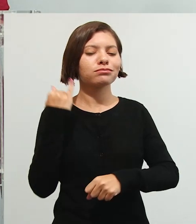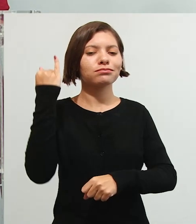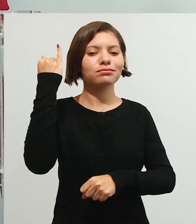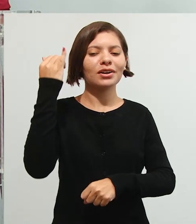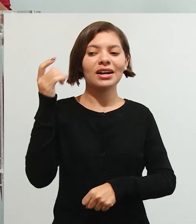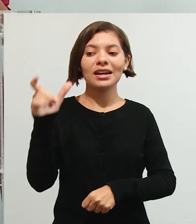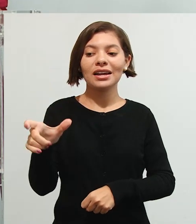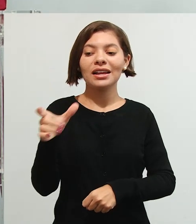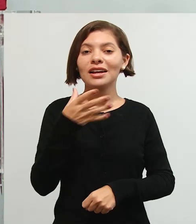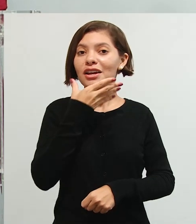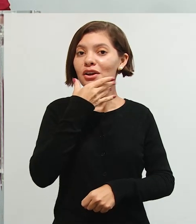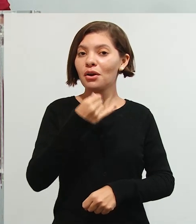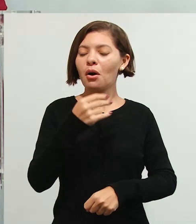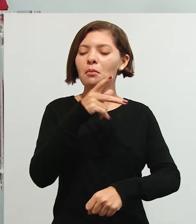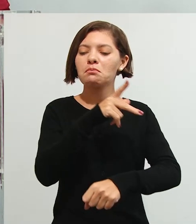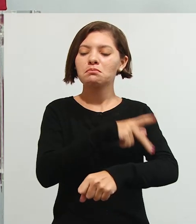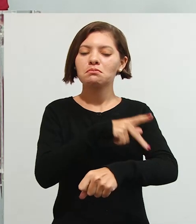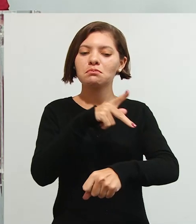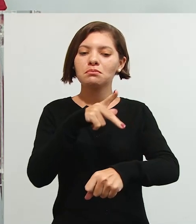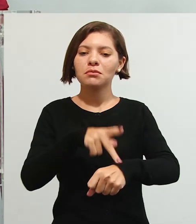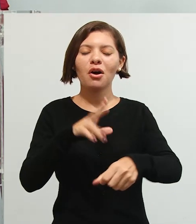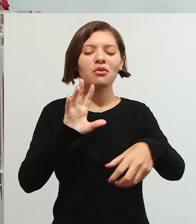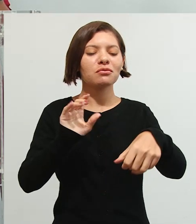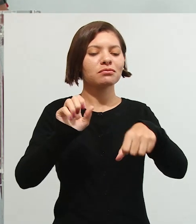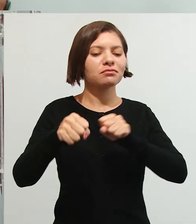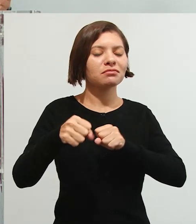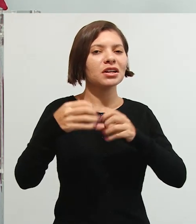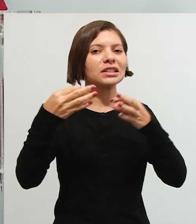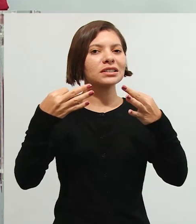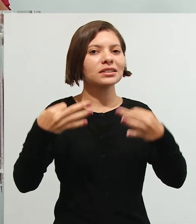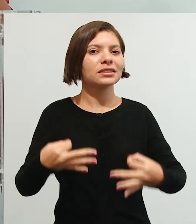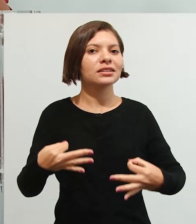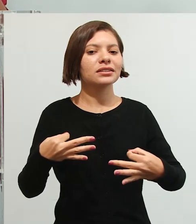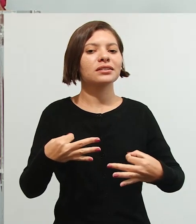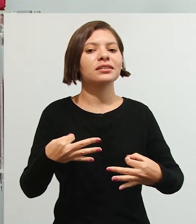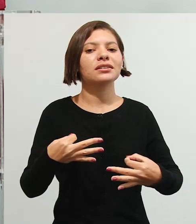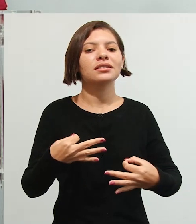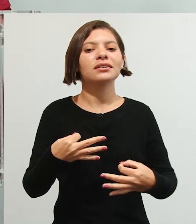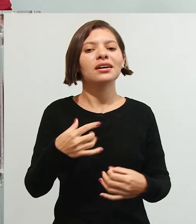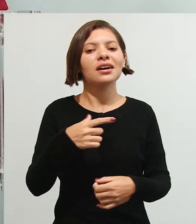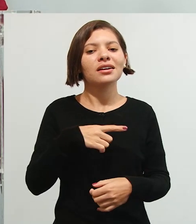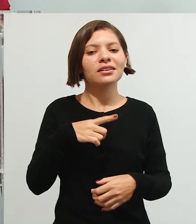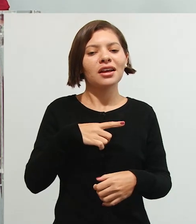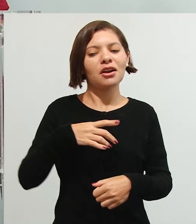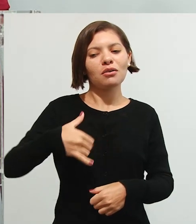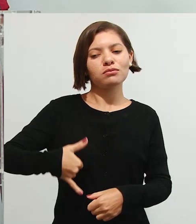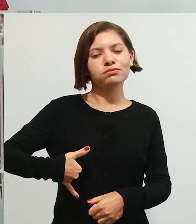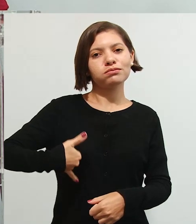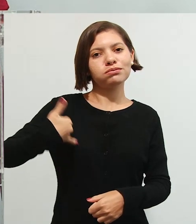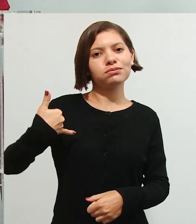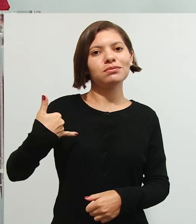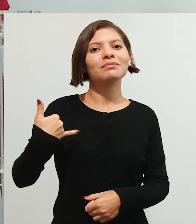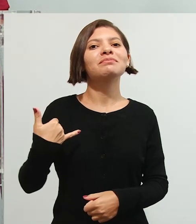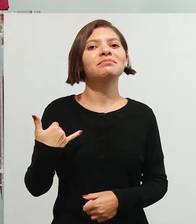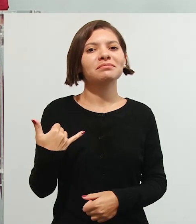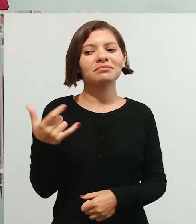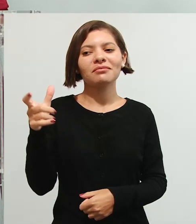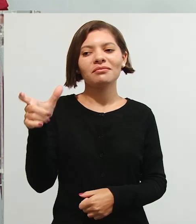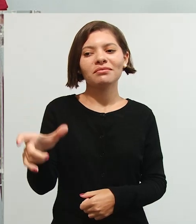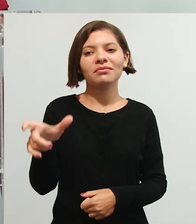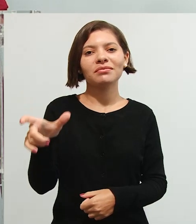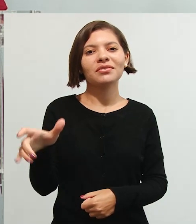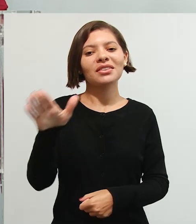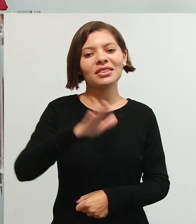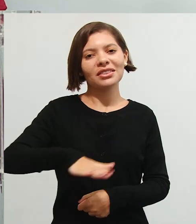para a educação. Loris Malaguzzi é um pedagogo de formação e que a gente tem muito orgulho de que